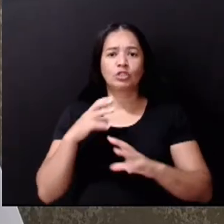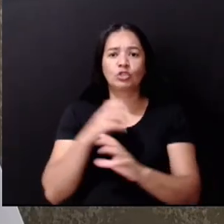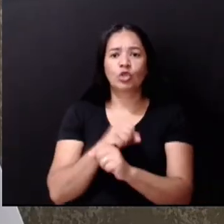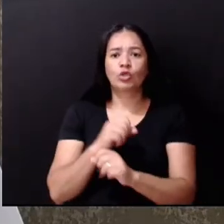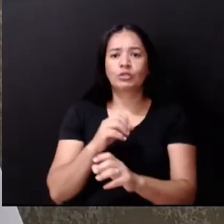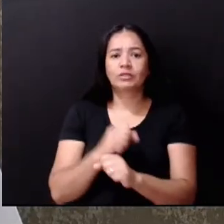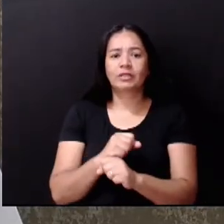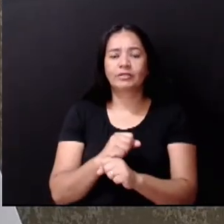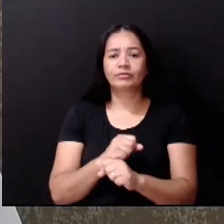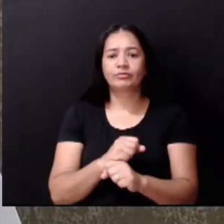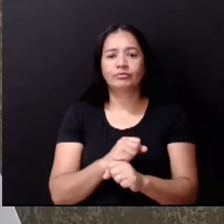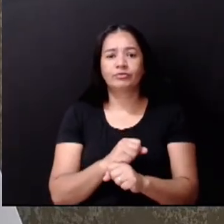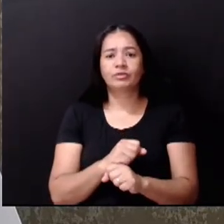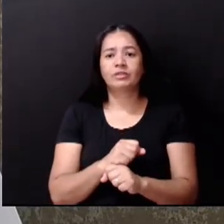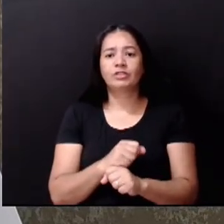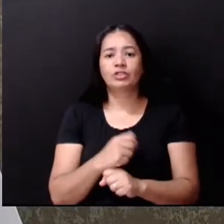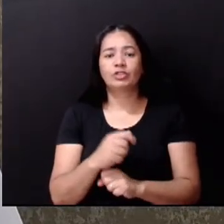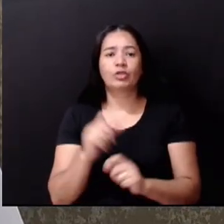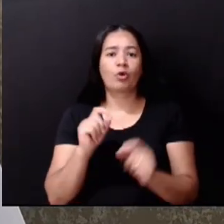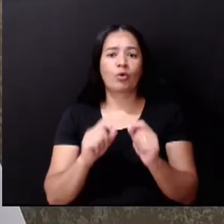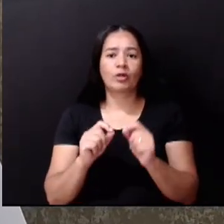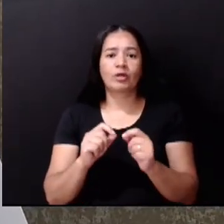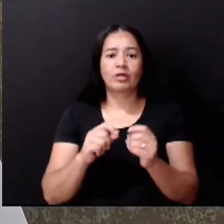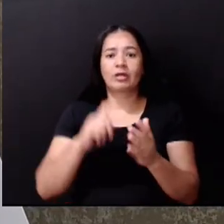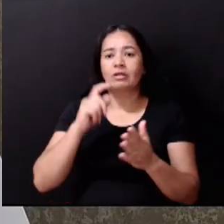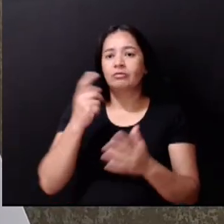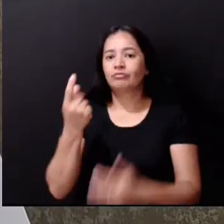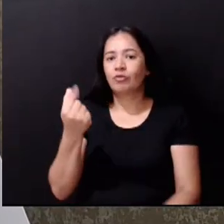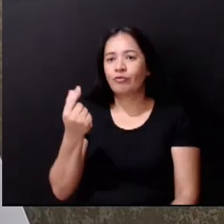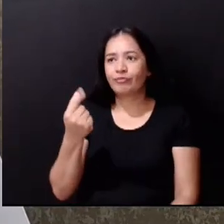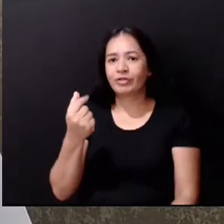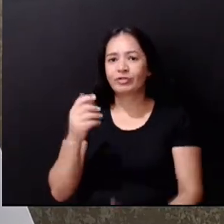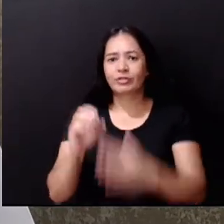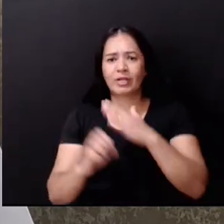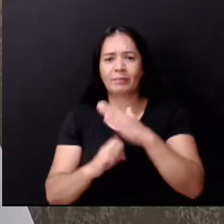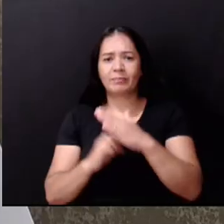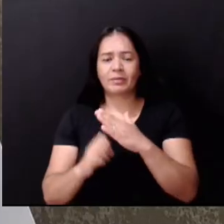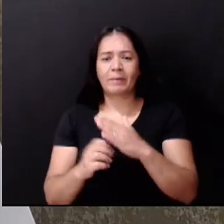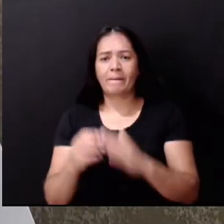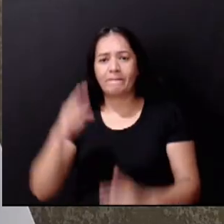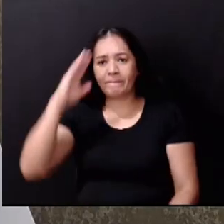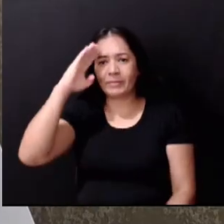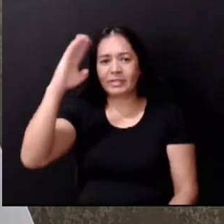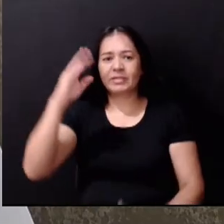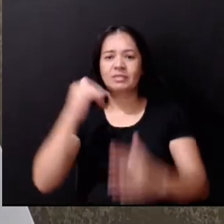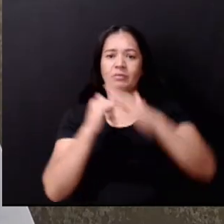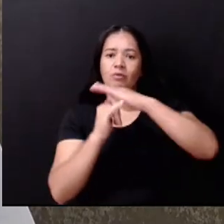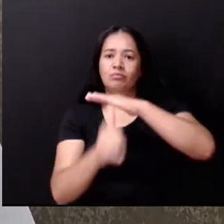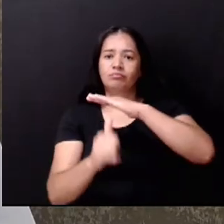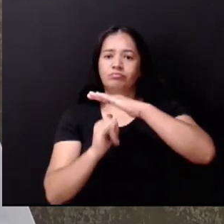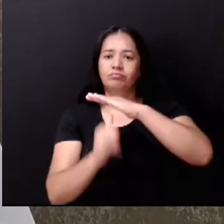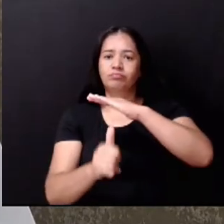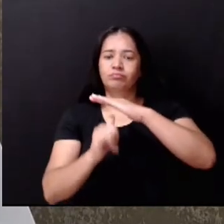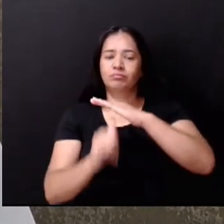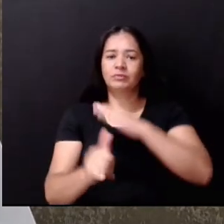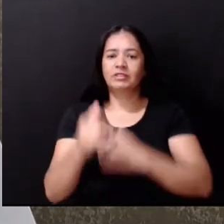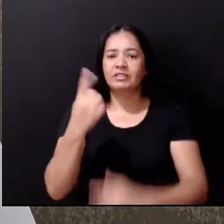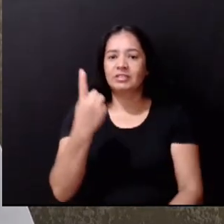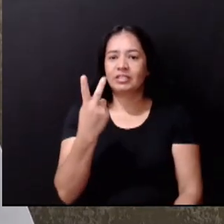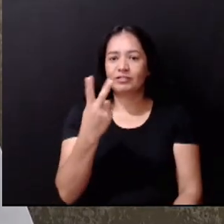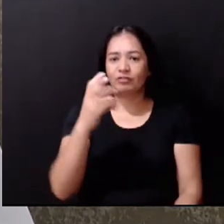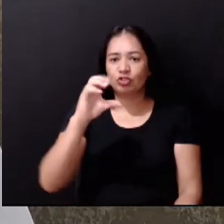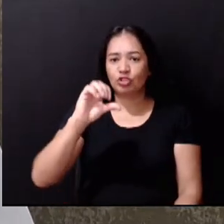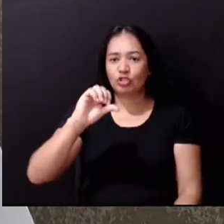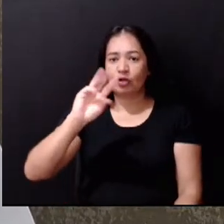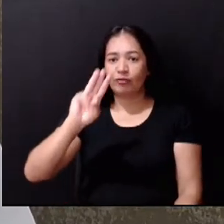ocupação. O faturamento dessas empresas, principalmente startups incubadas, de 129 milhões de reais.